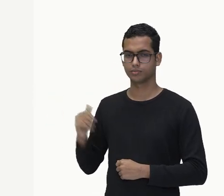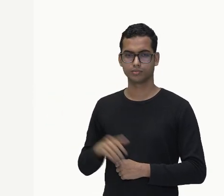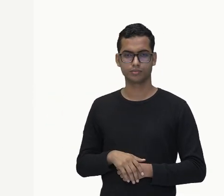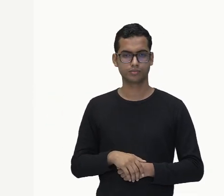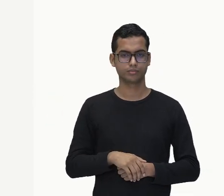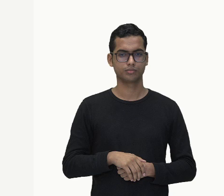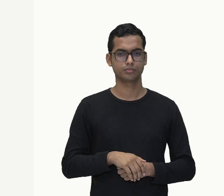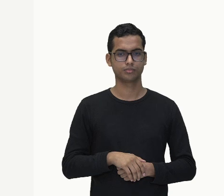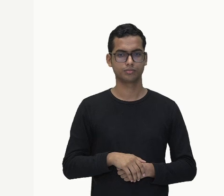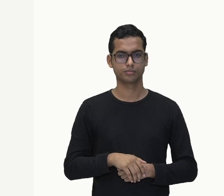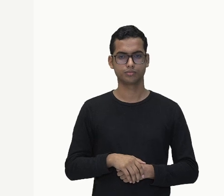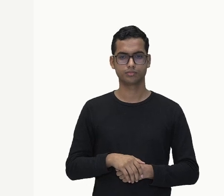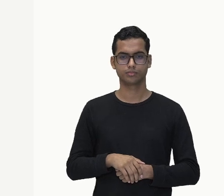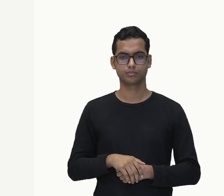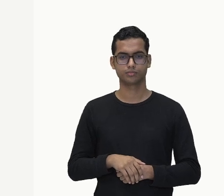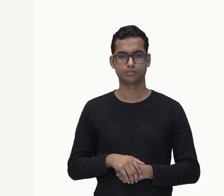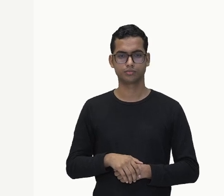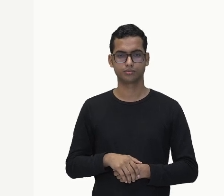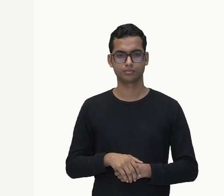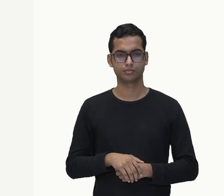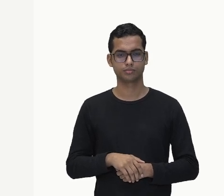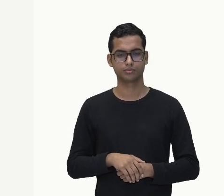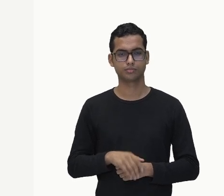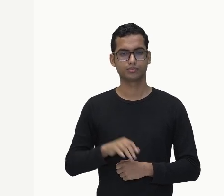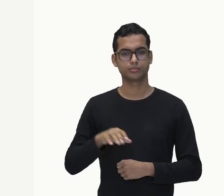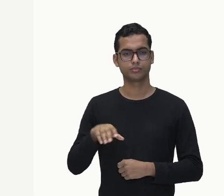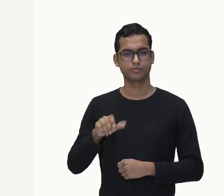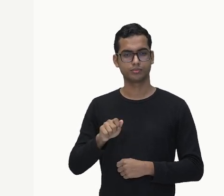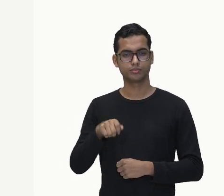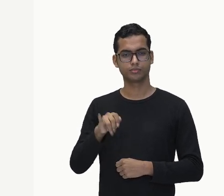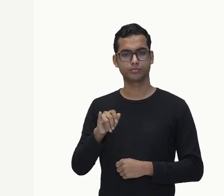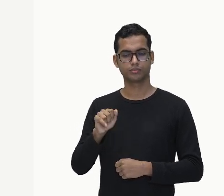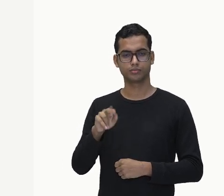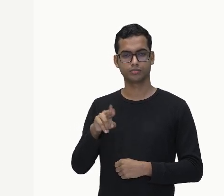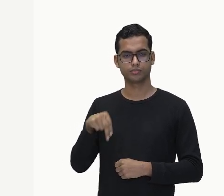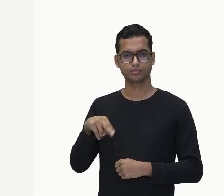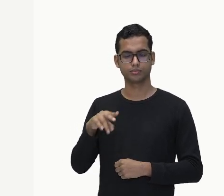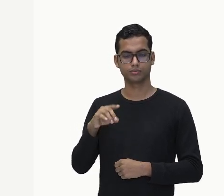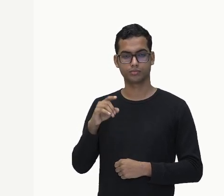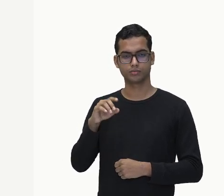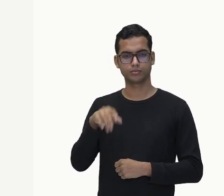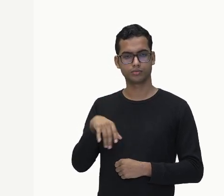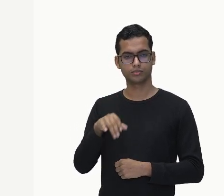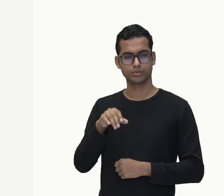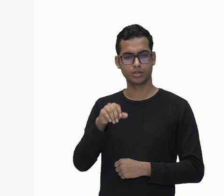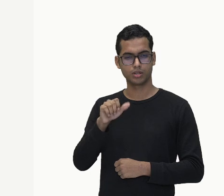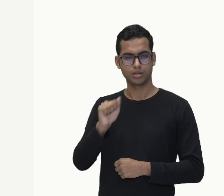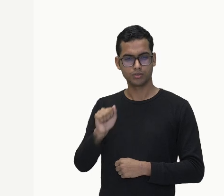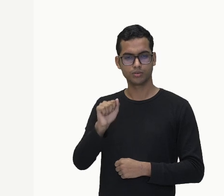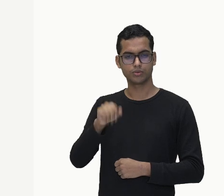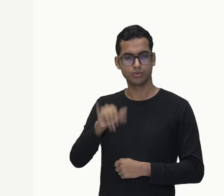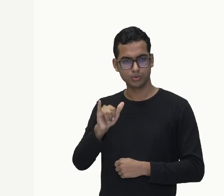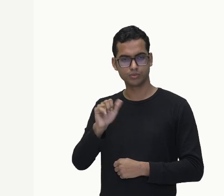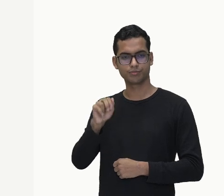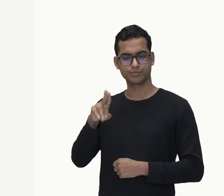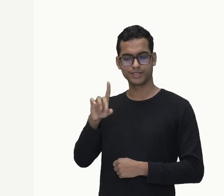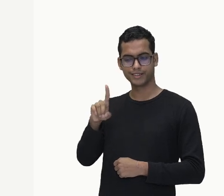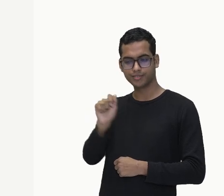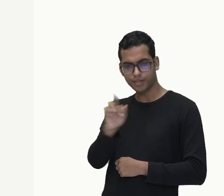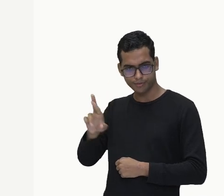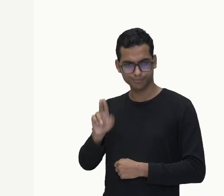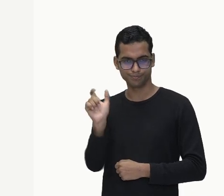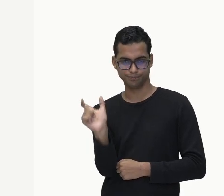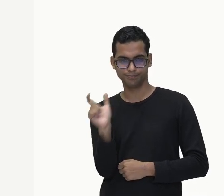a veces a los refugiados de la guerra, é o verbo ajudar. E, por fim, o verbo venir, na segunda pessoa